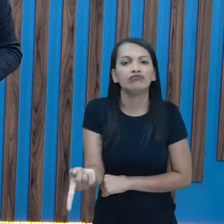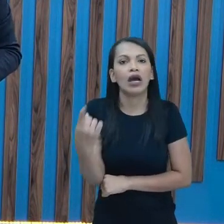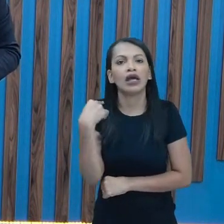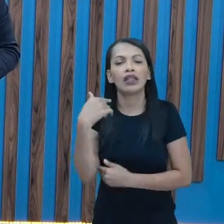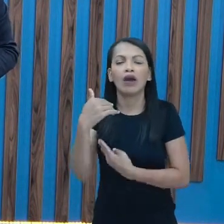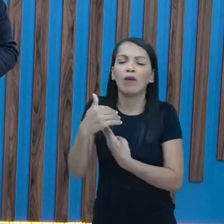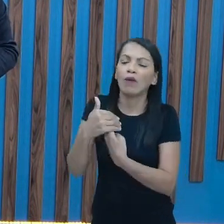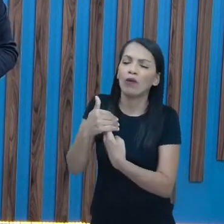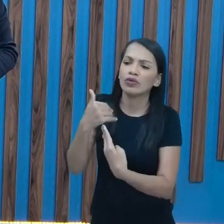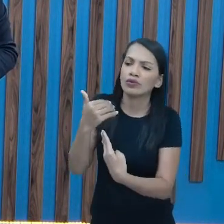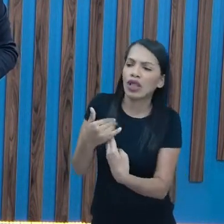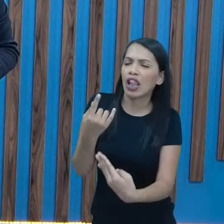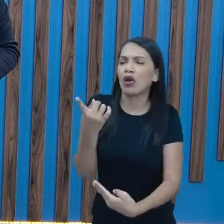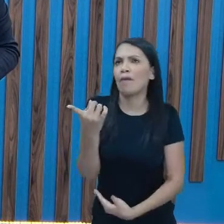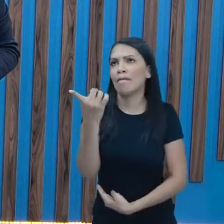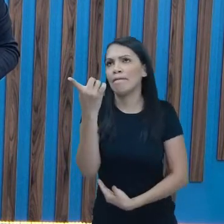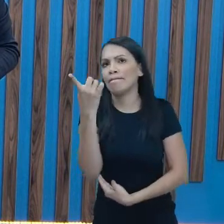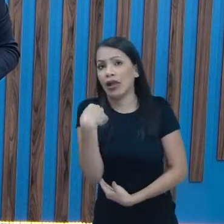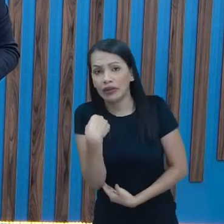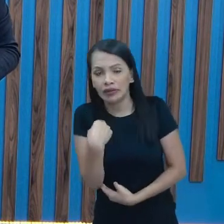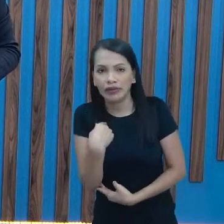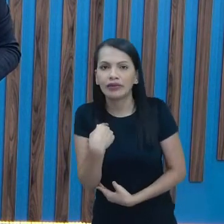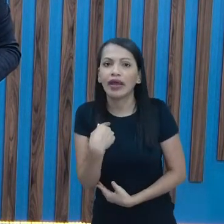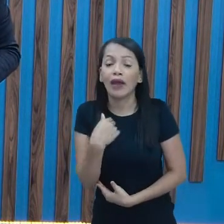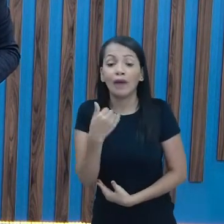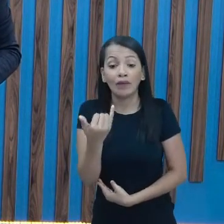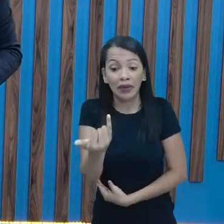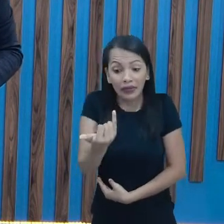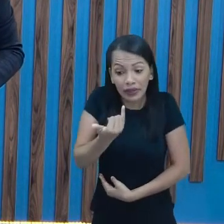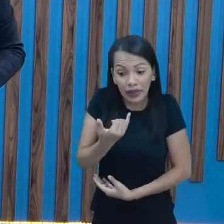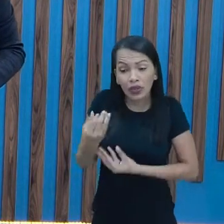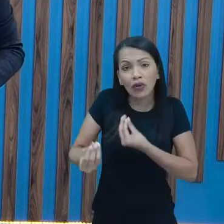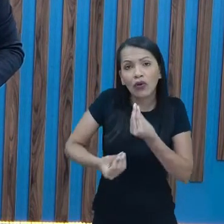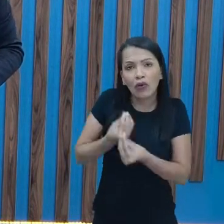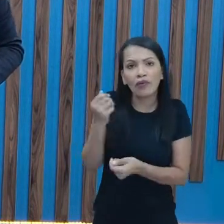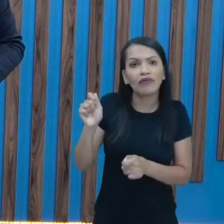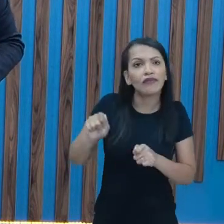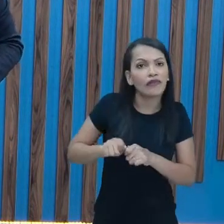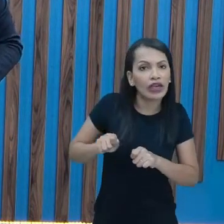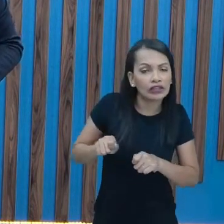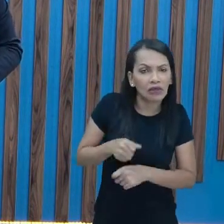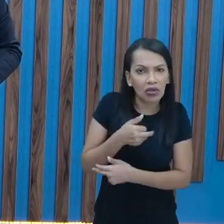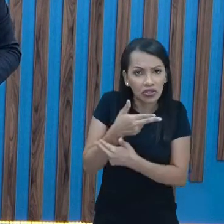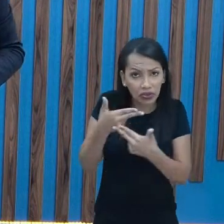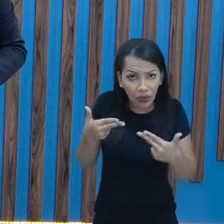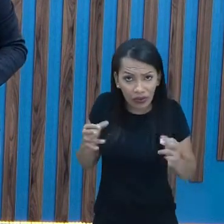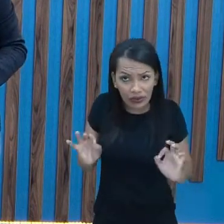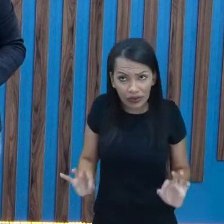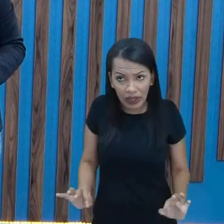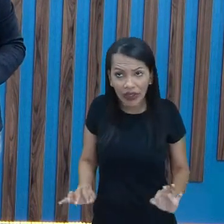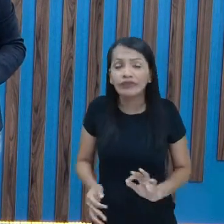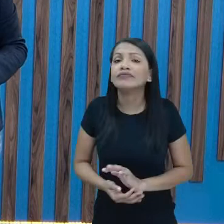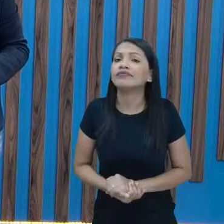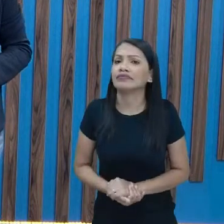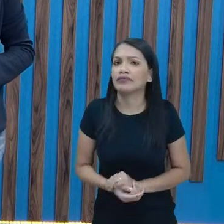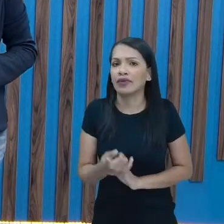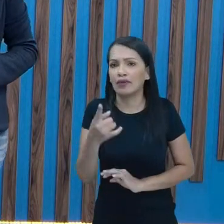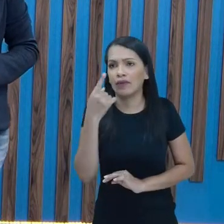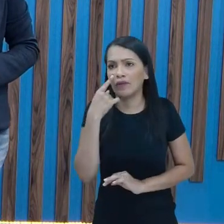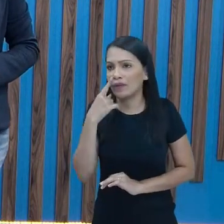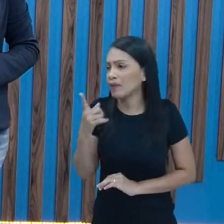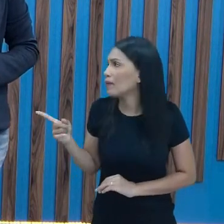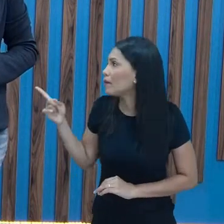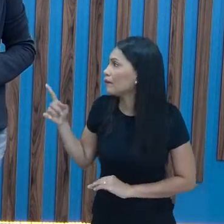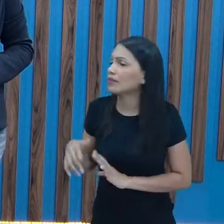Um conselho, que nos dizem como devemos fazer determinada coisa. Então, vejam